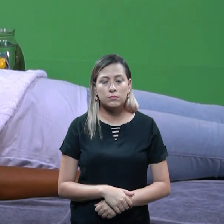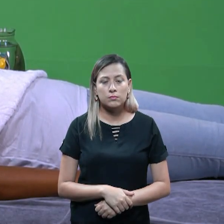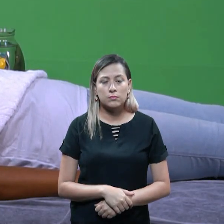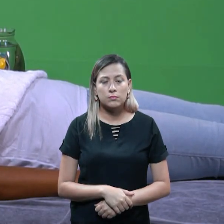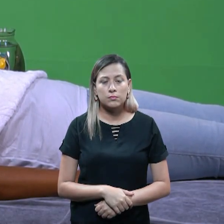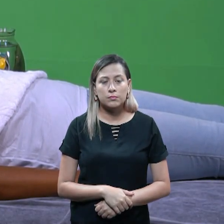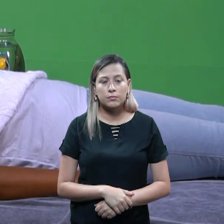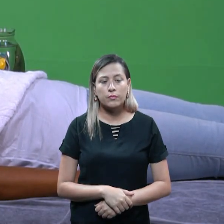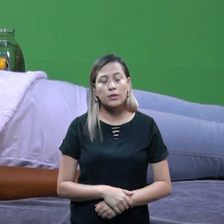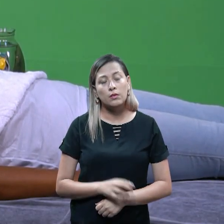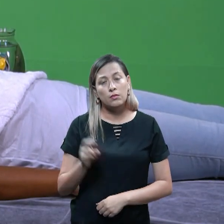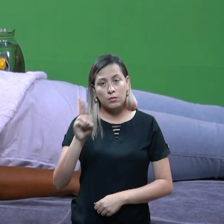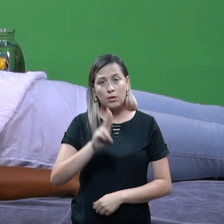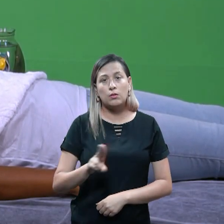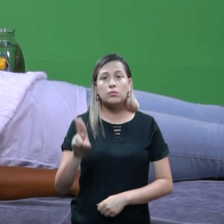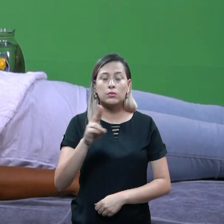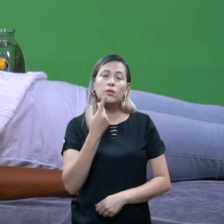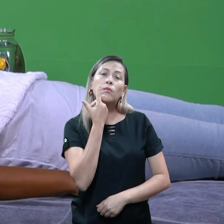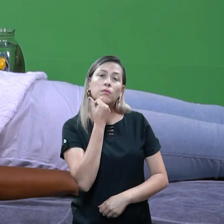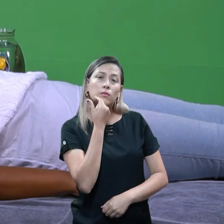Eu vou pegar um lápis.